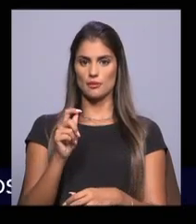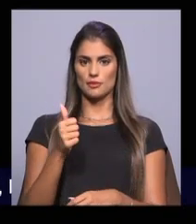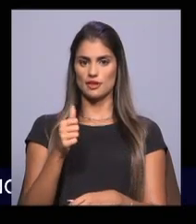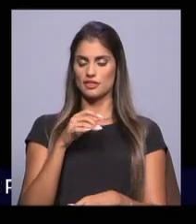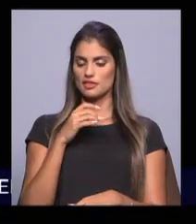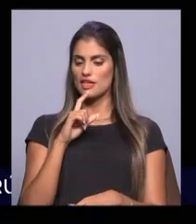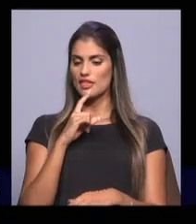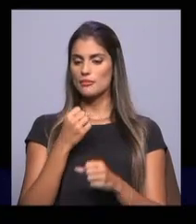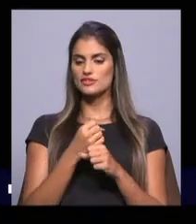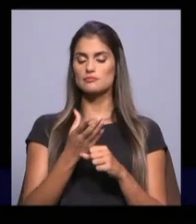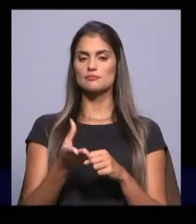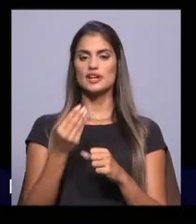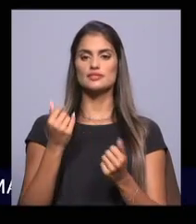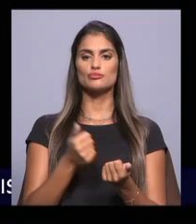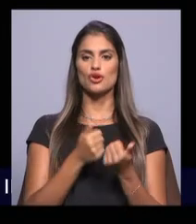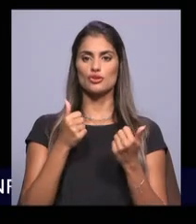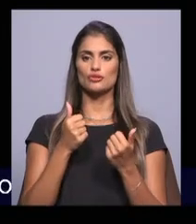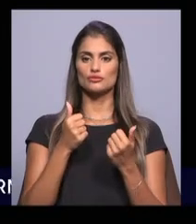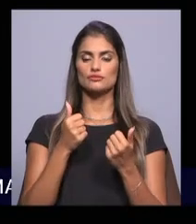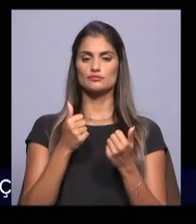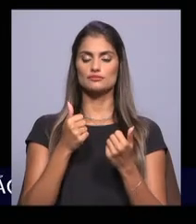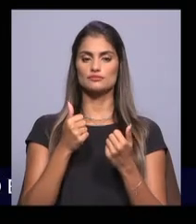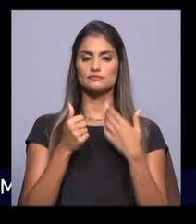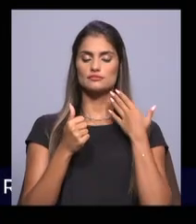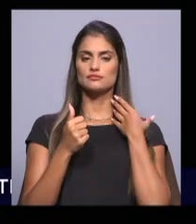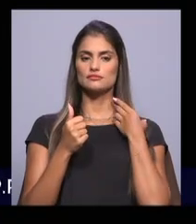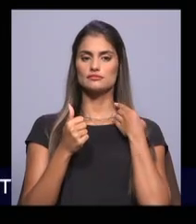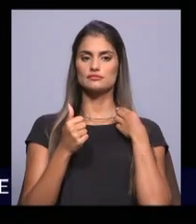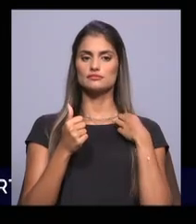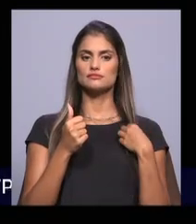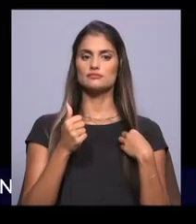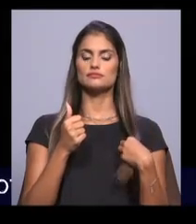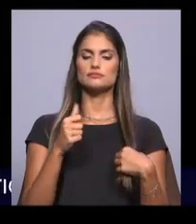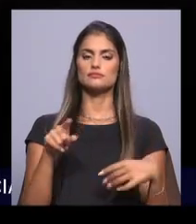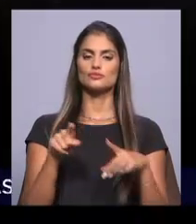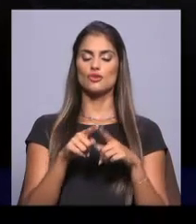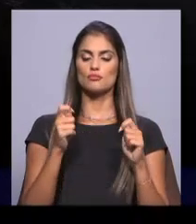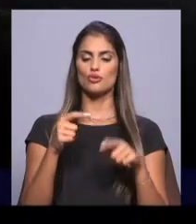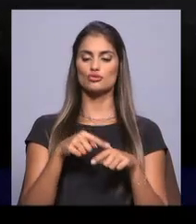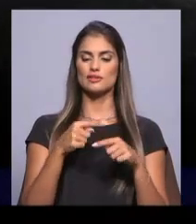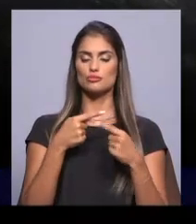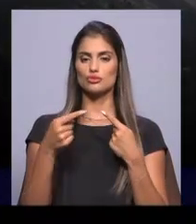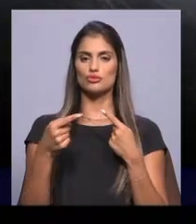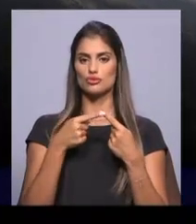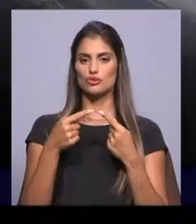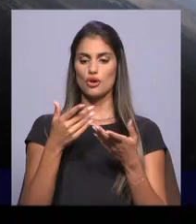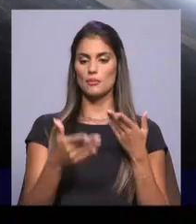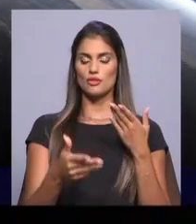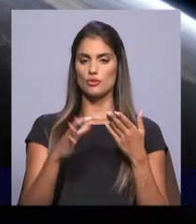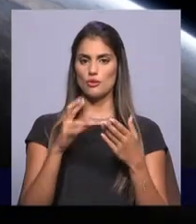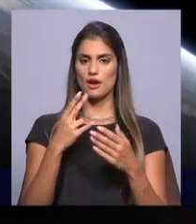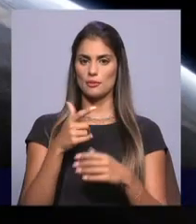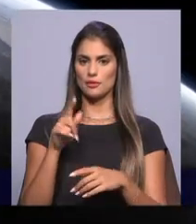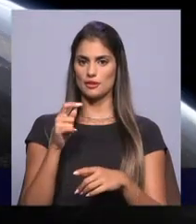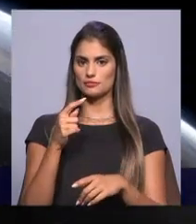muito mais, muito melhor, com uma resolução muito mais potente, num curto período de tempo quando comparado com o Hubble. Olha, para teres uma pequena